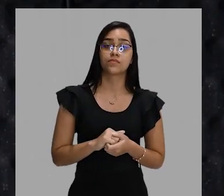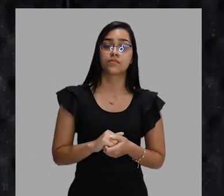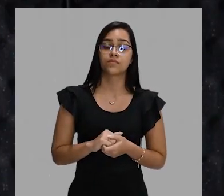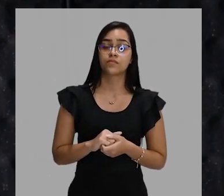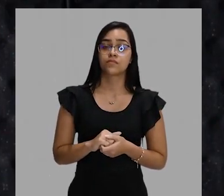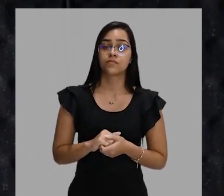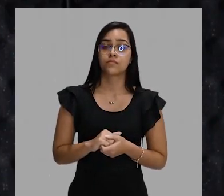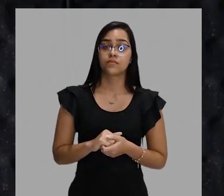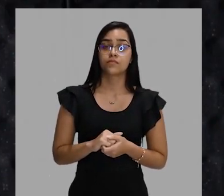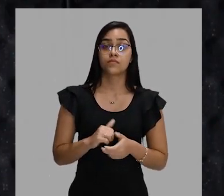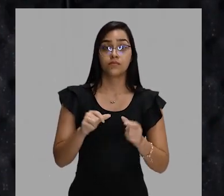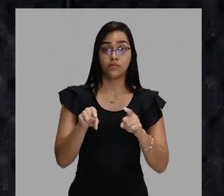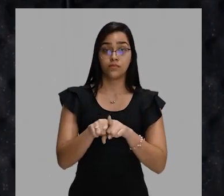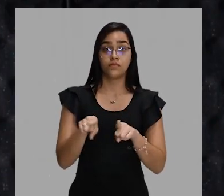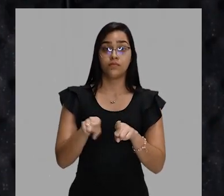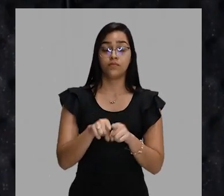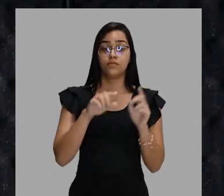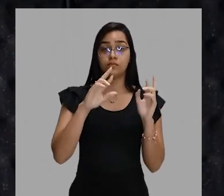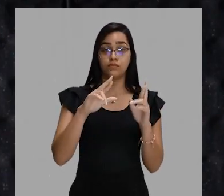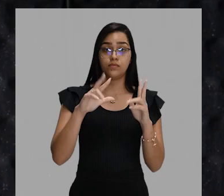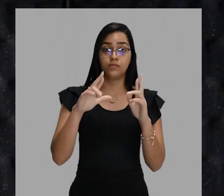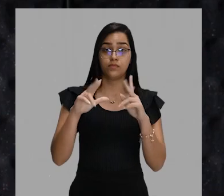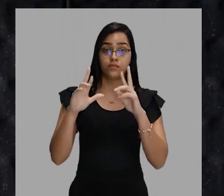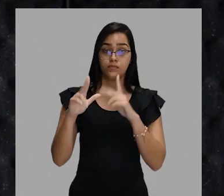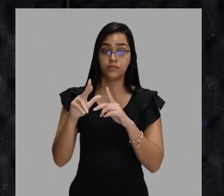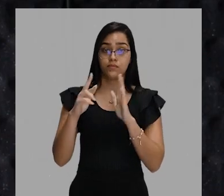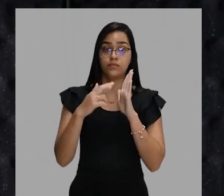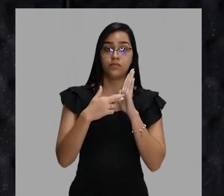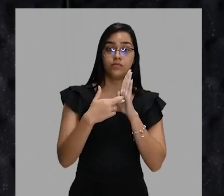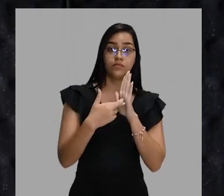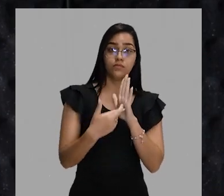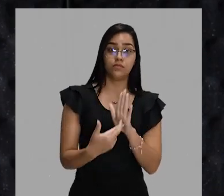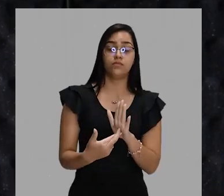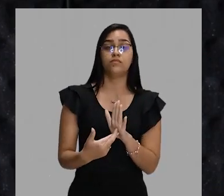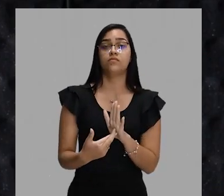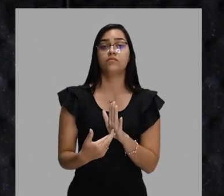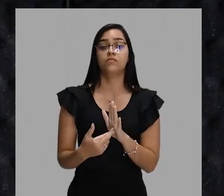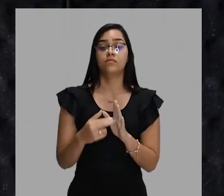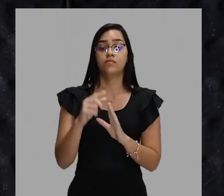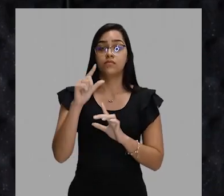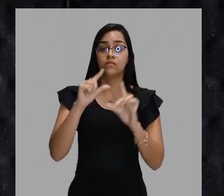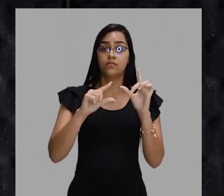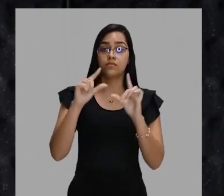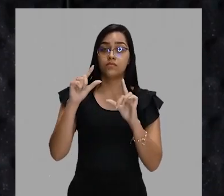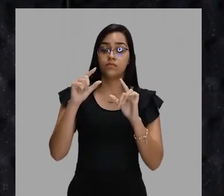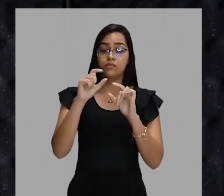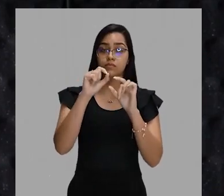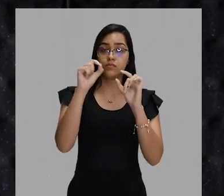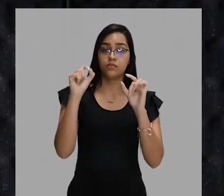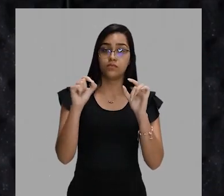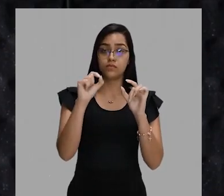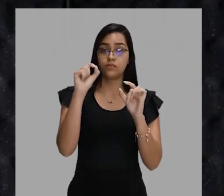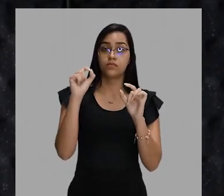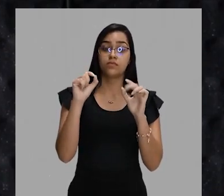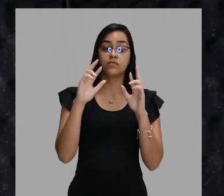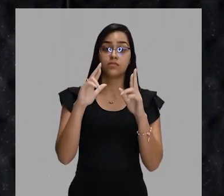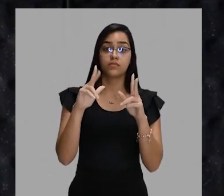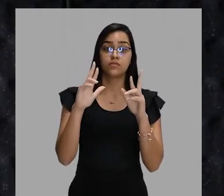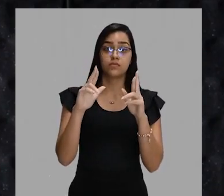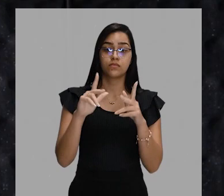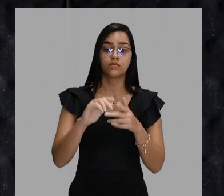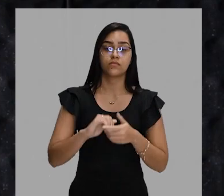né? E essas diferenças estão aqui sendo representadas pelos tamanhos diferentes dessas esferas,